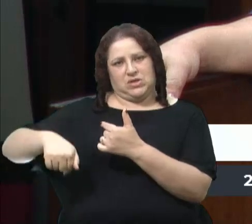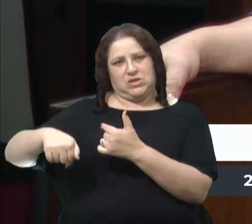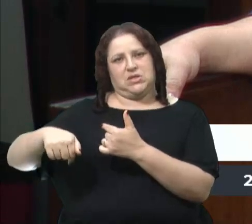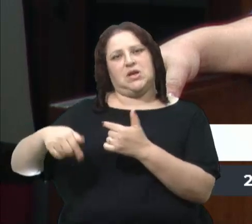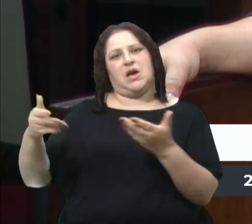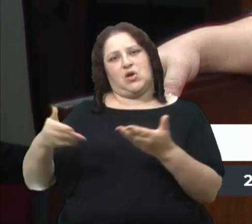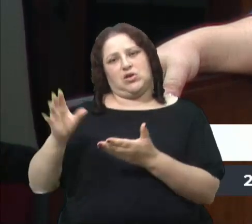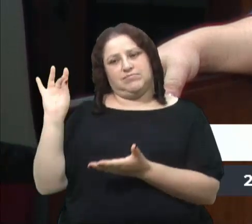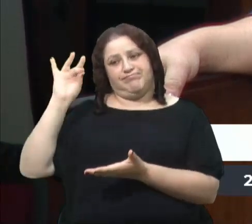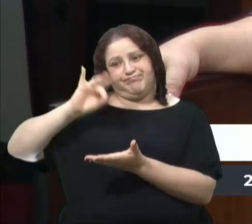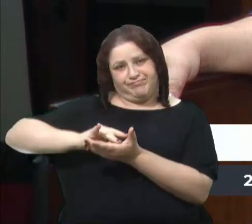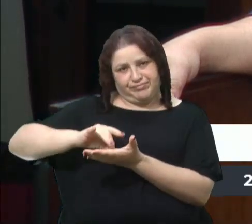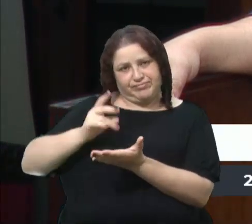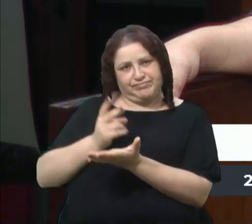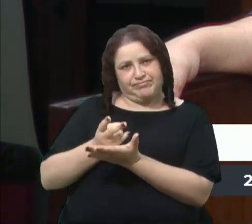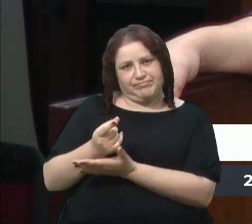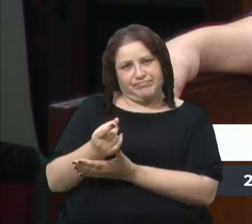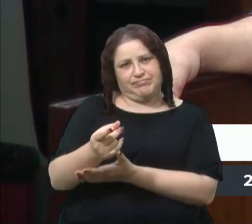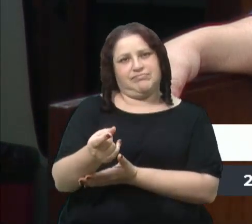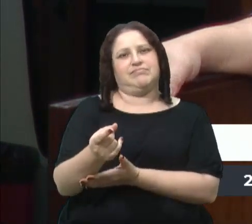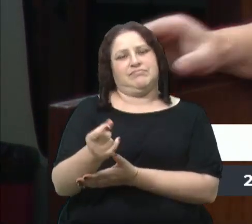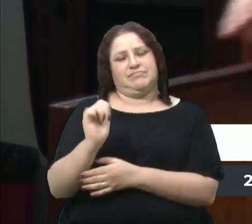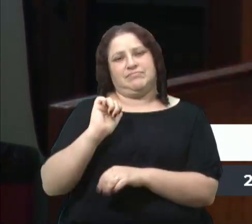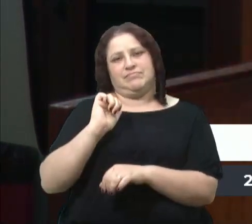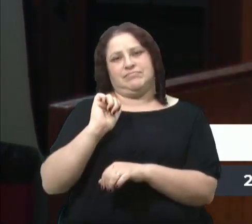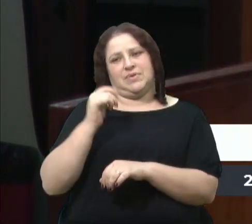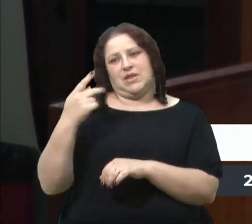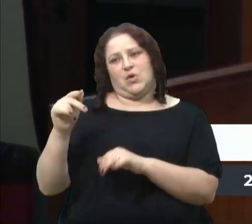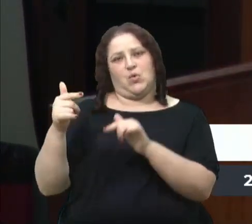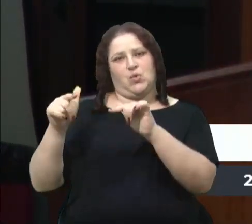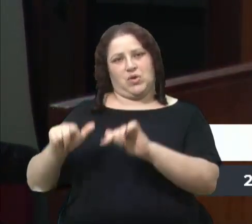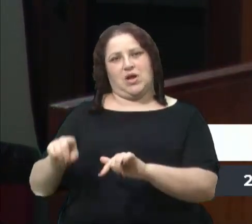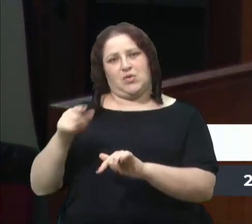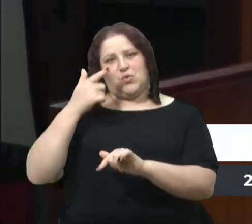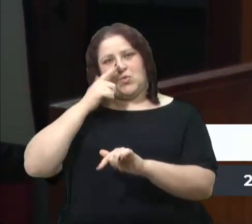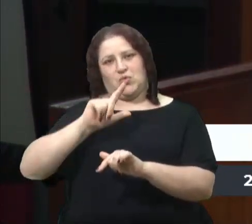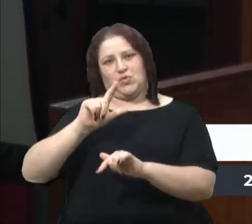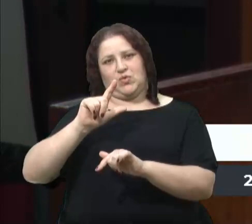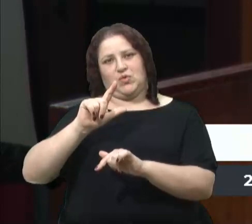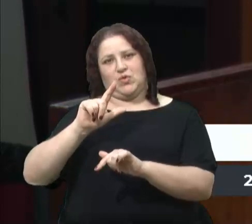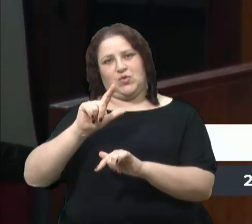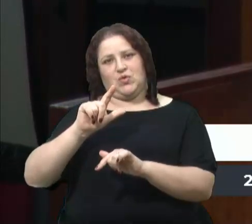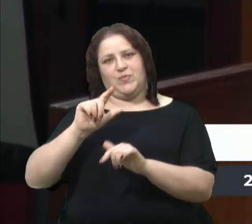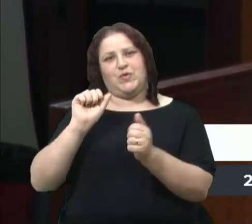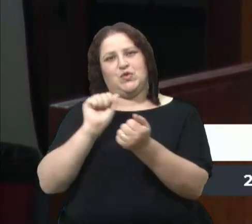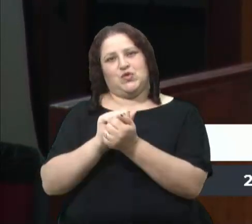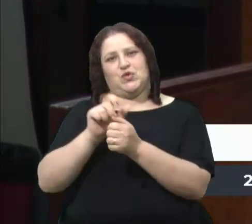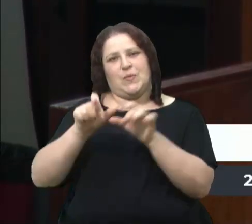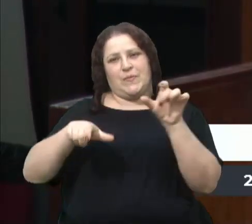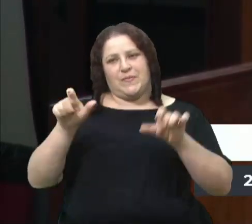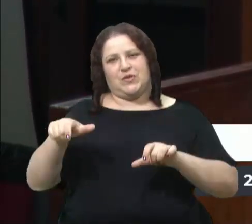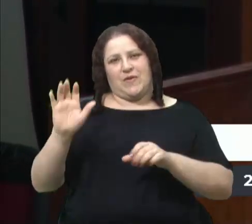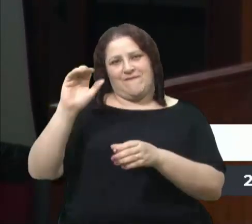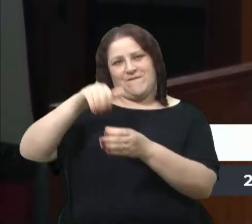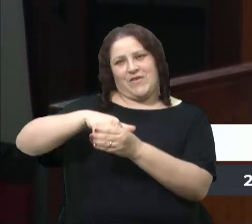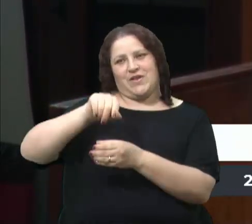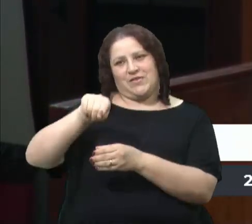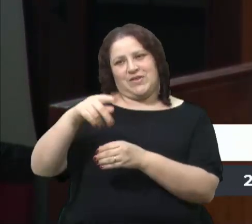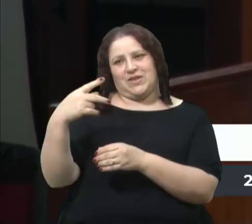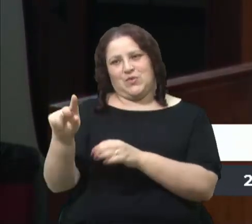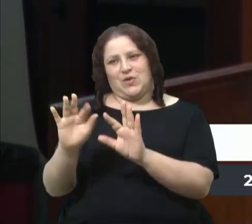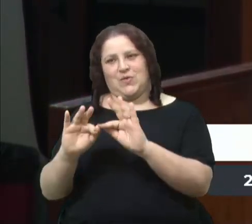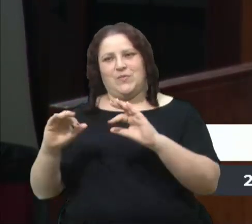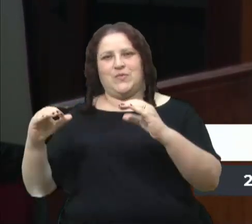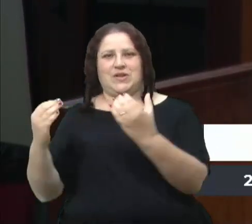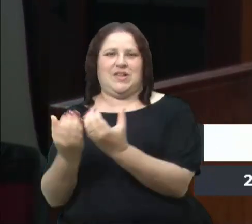né, definitivamente aí, né, no seu lugar, onde o senhor conquistou junto a seus eleitores, sua comunidade, e tenho